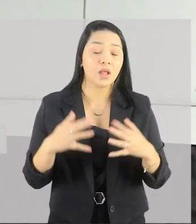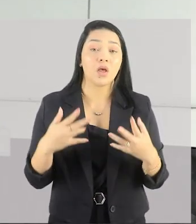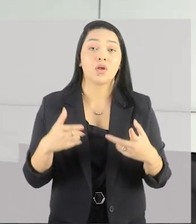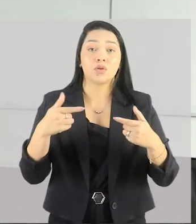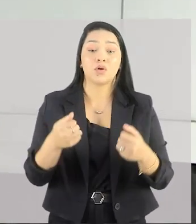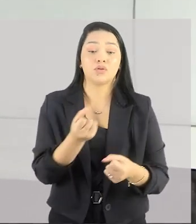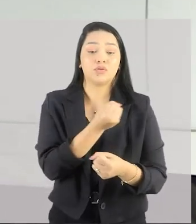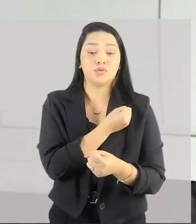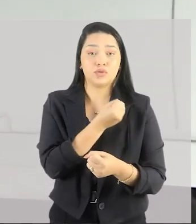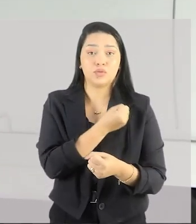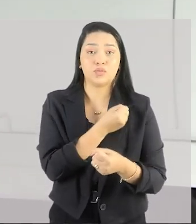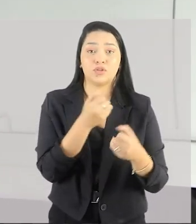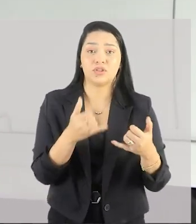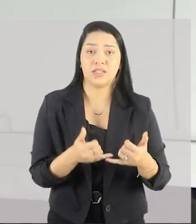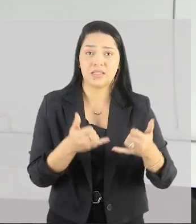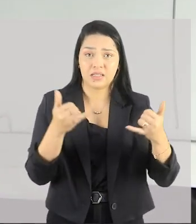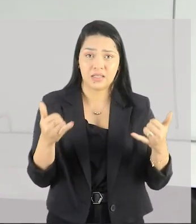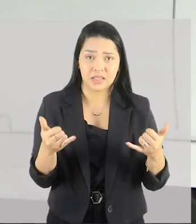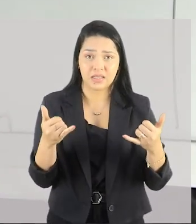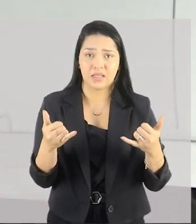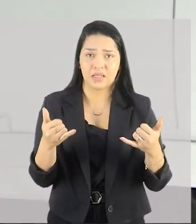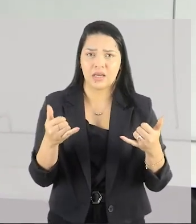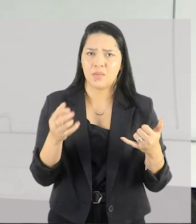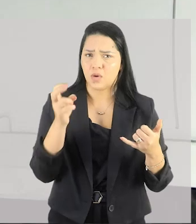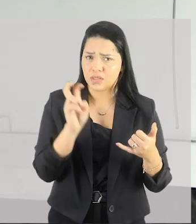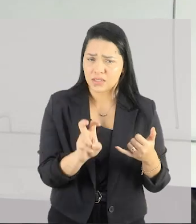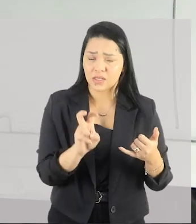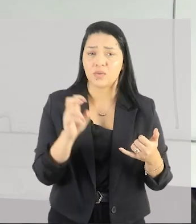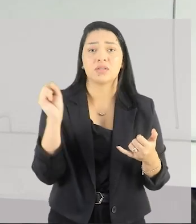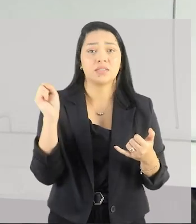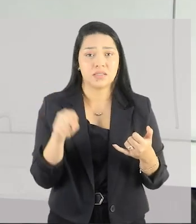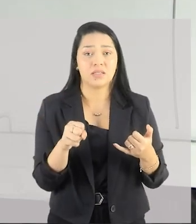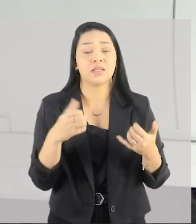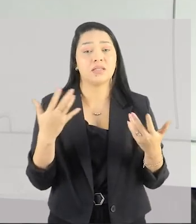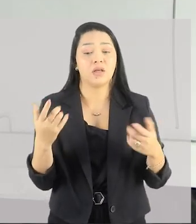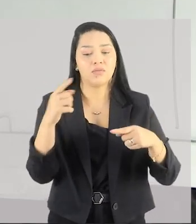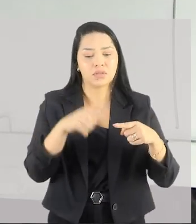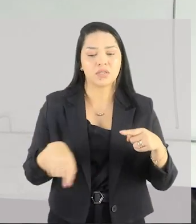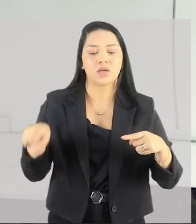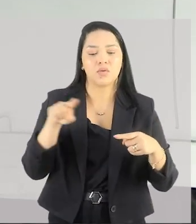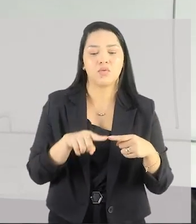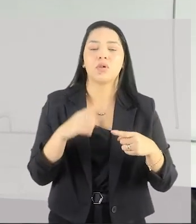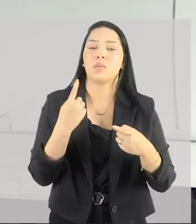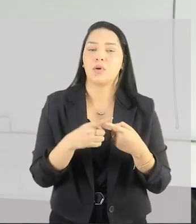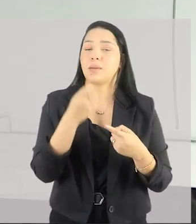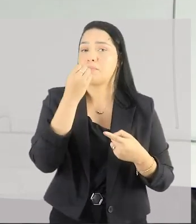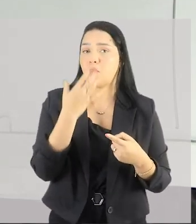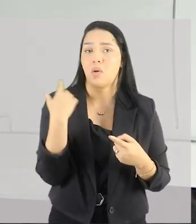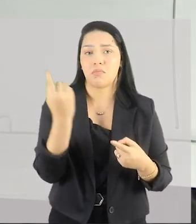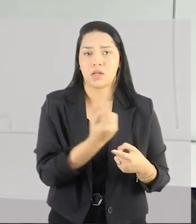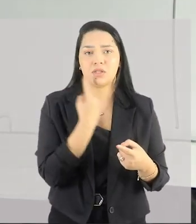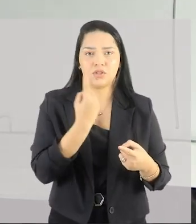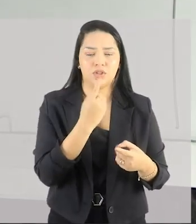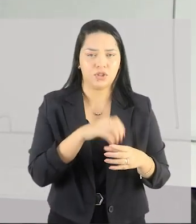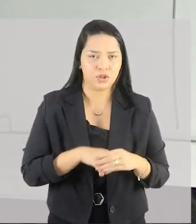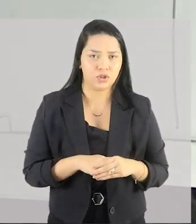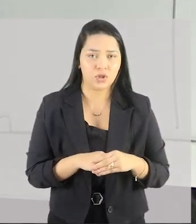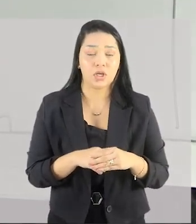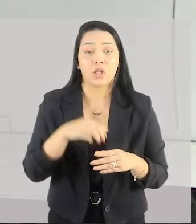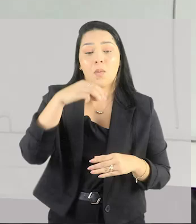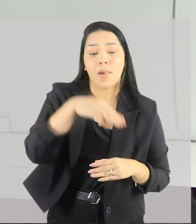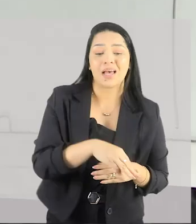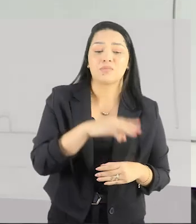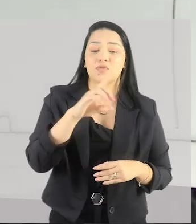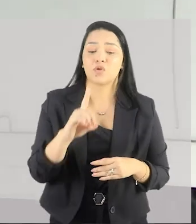Todos os números dessa linha foram divididos por 5? Sim. Então, circula que ele serve para a gente. Então, o máximo divisor